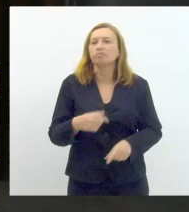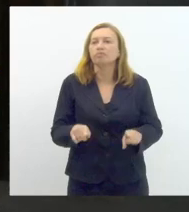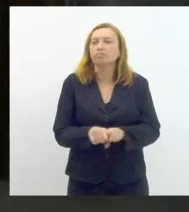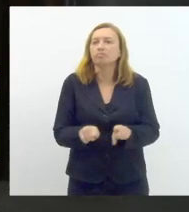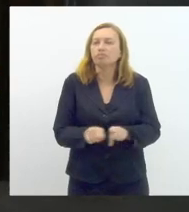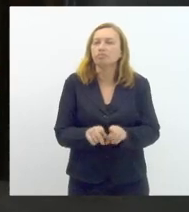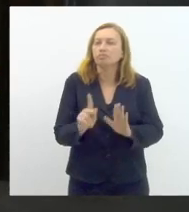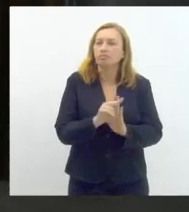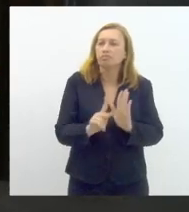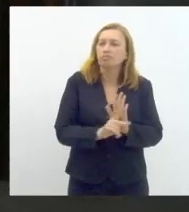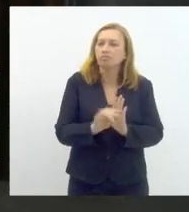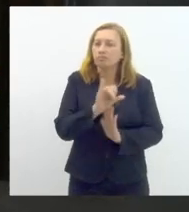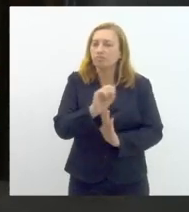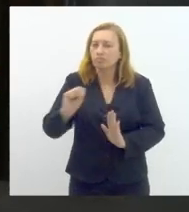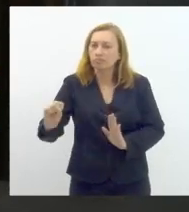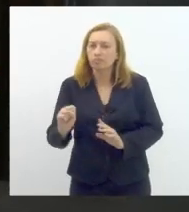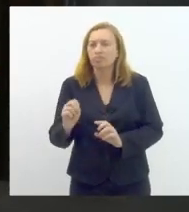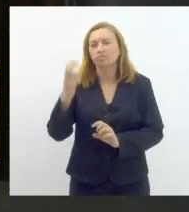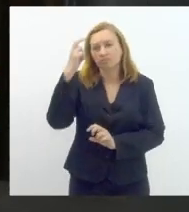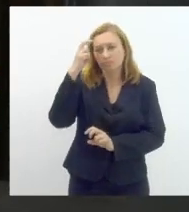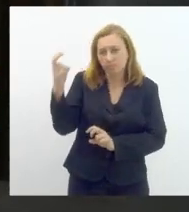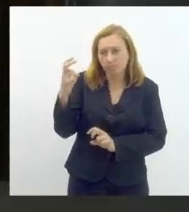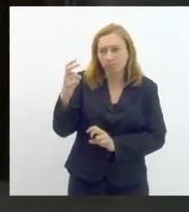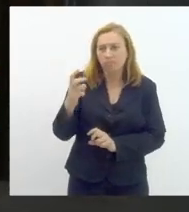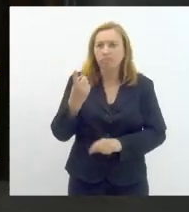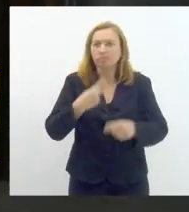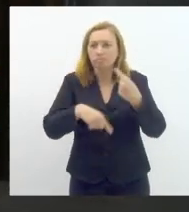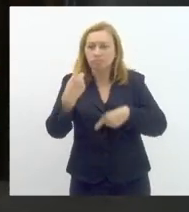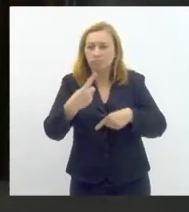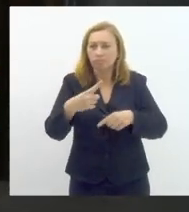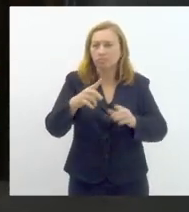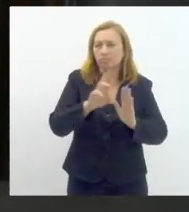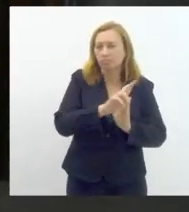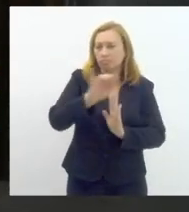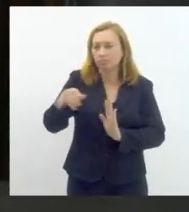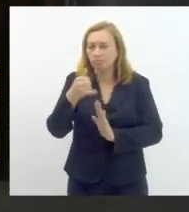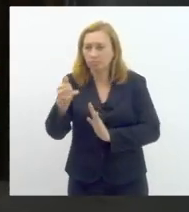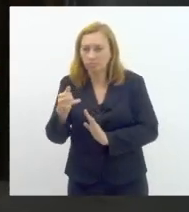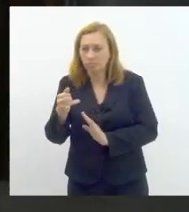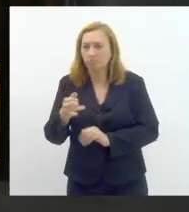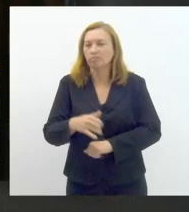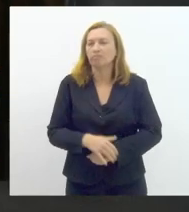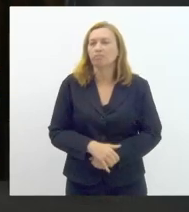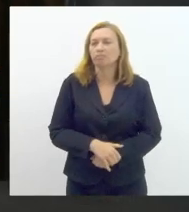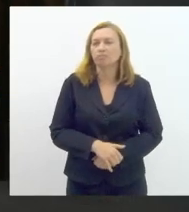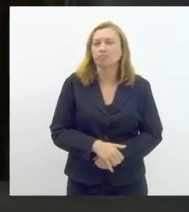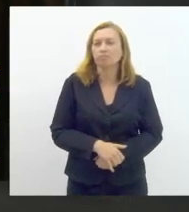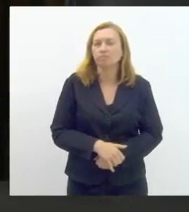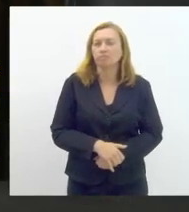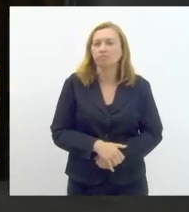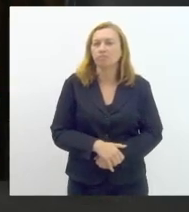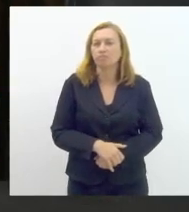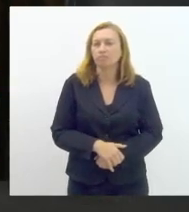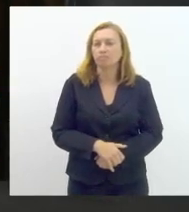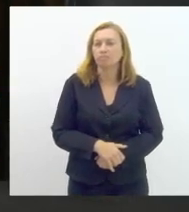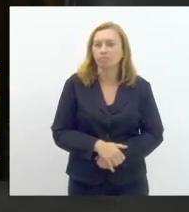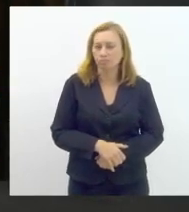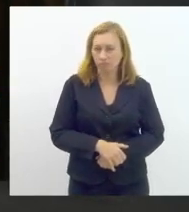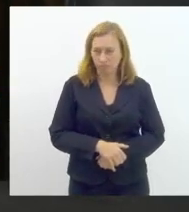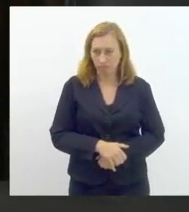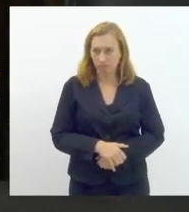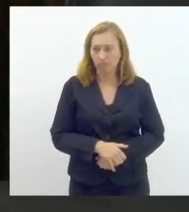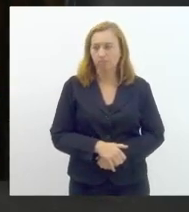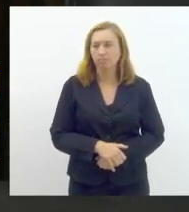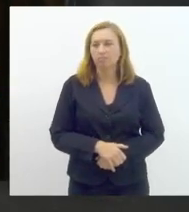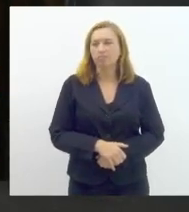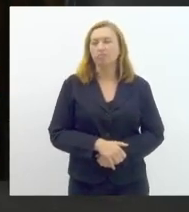da lei do ICMS da Cultura, sou do SuperRJ, que criou o repasse do auxílio